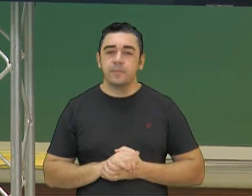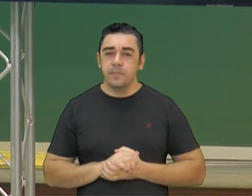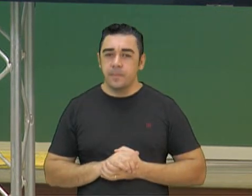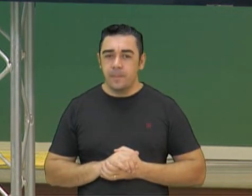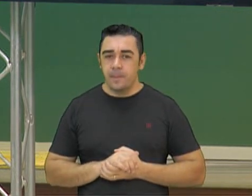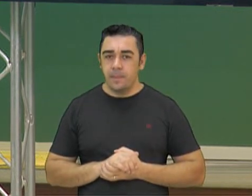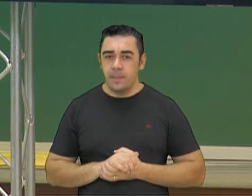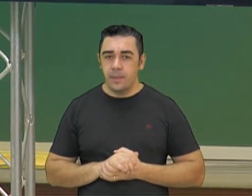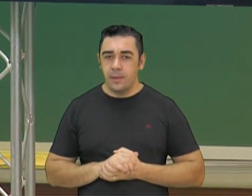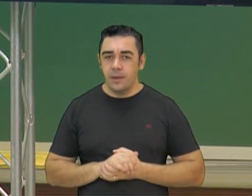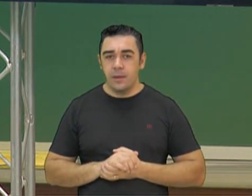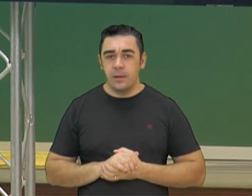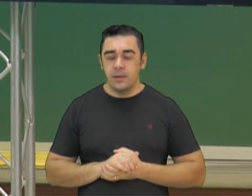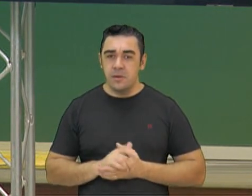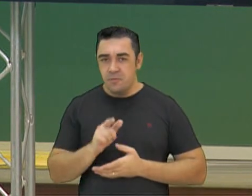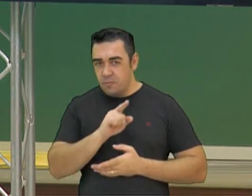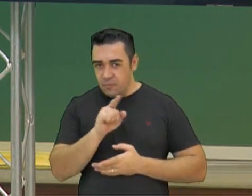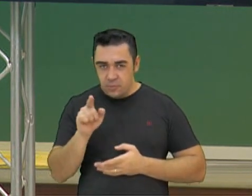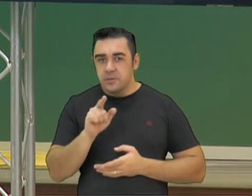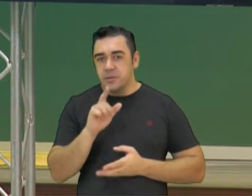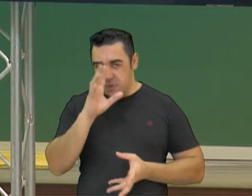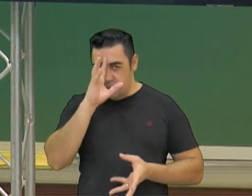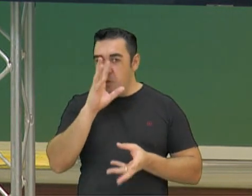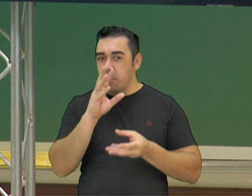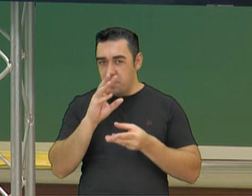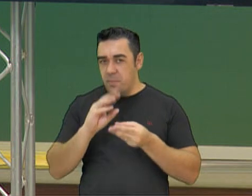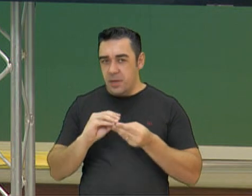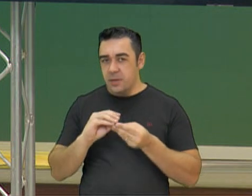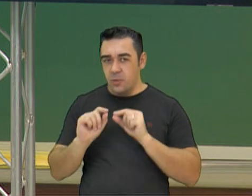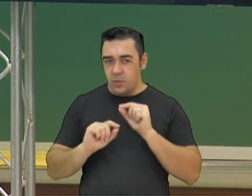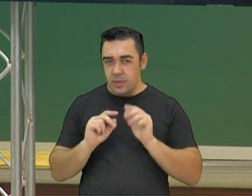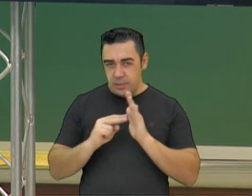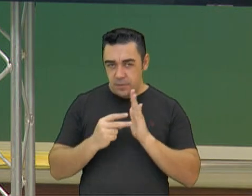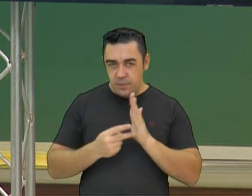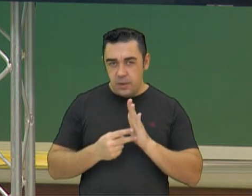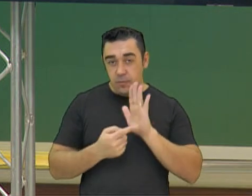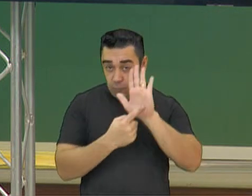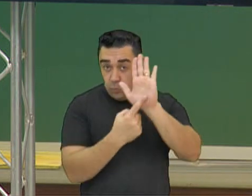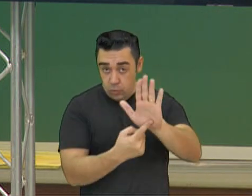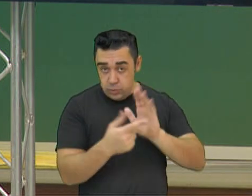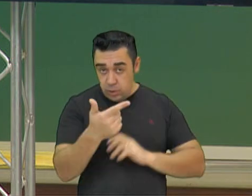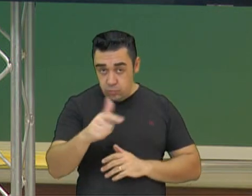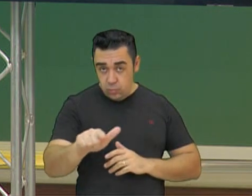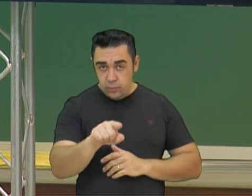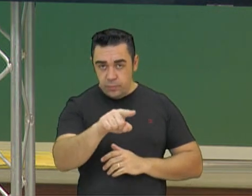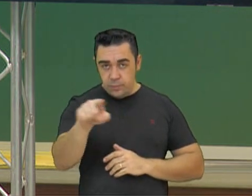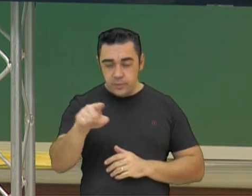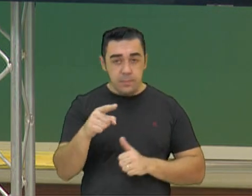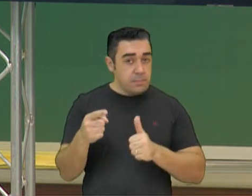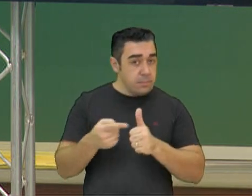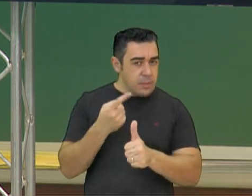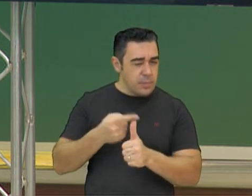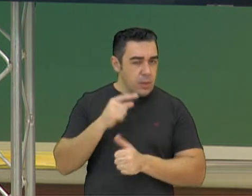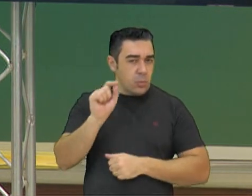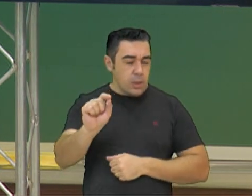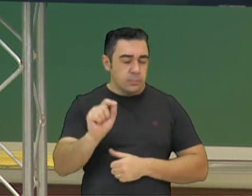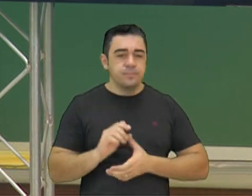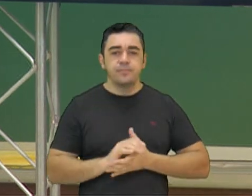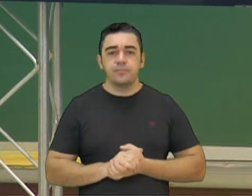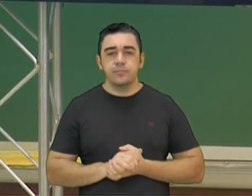e espero que vocês tenham prestado bastante atenção, vou colocar novamente aqui. Então, primeiro passo,